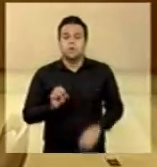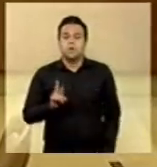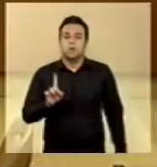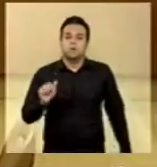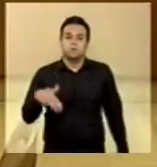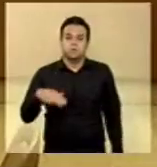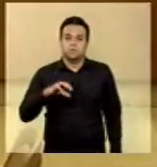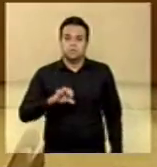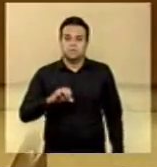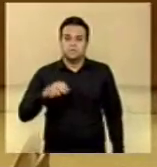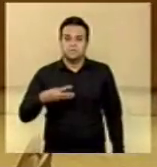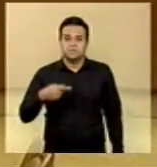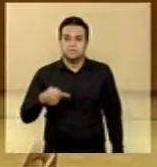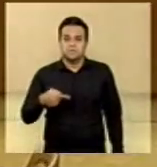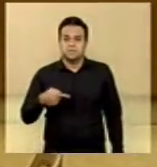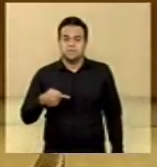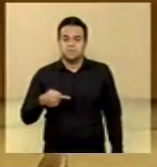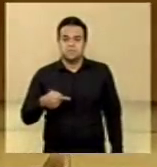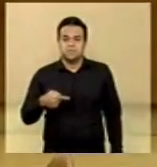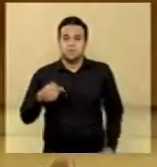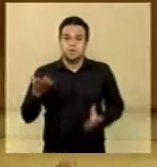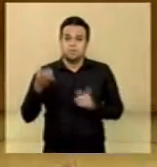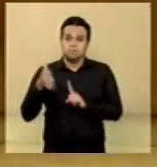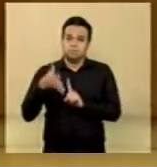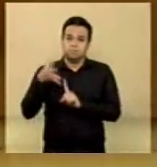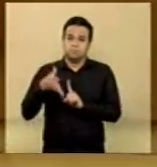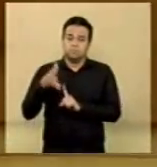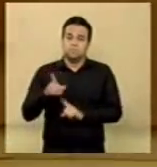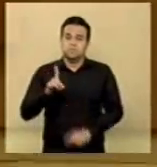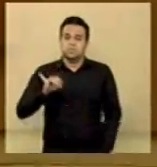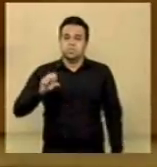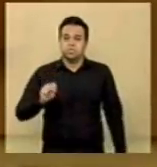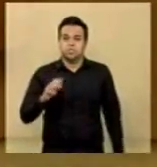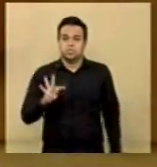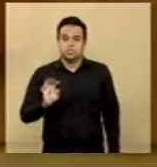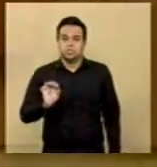penal 937, passo a palavra para o ministro Dias Toffoli.